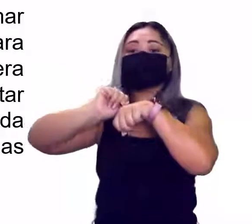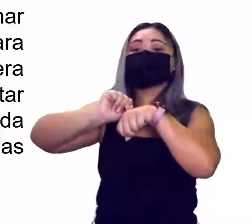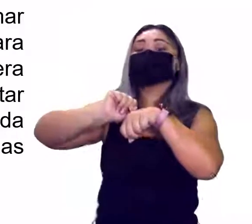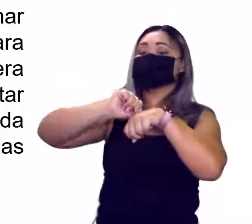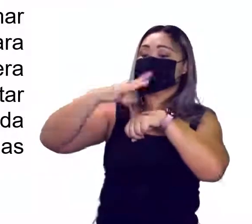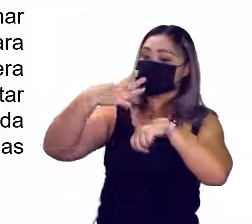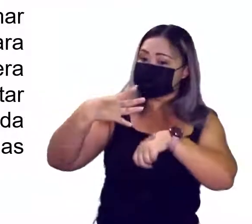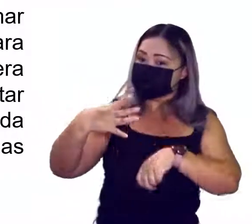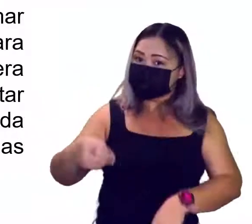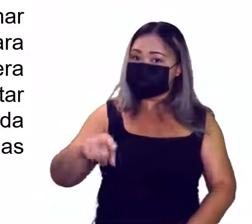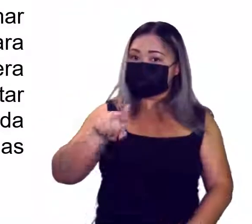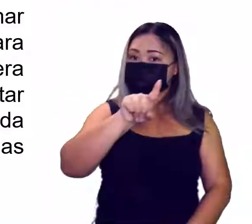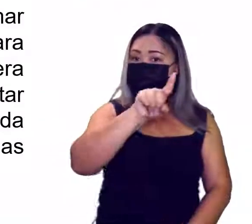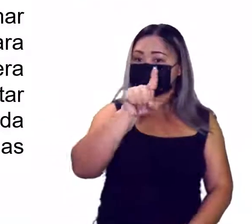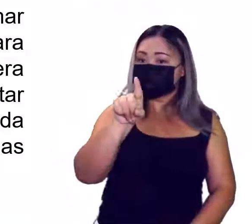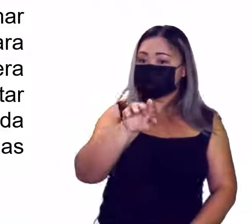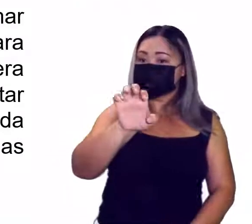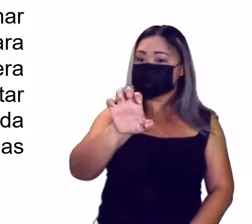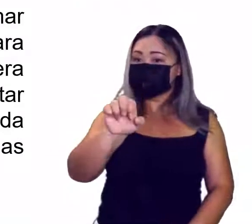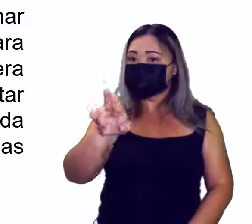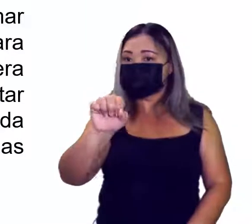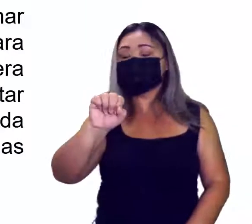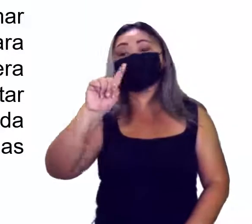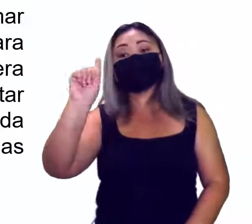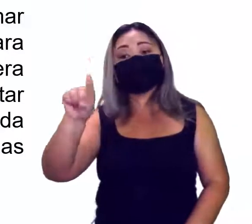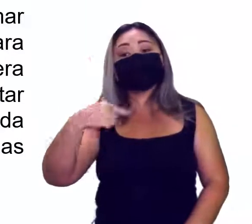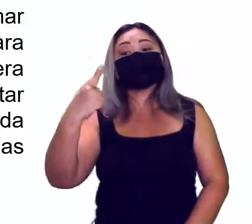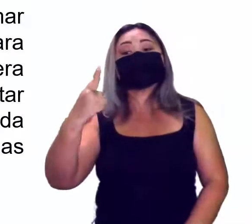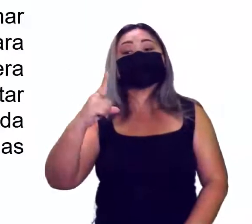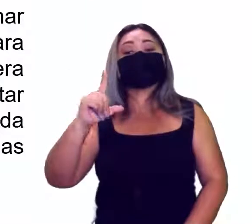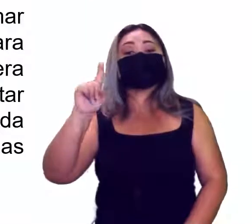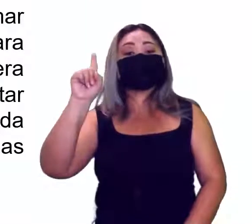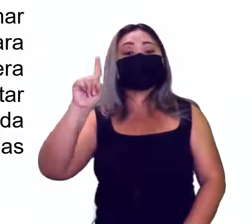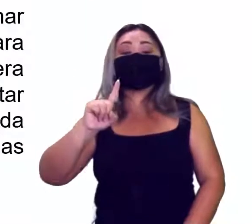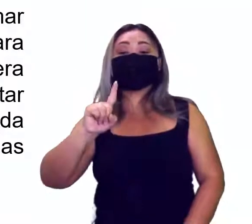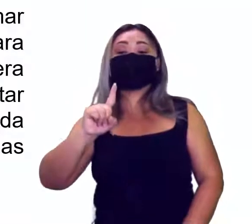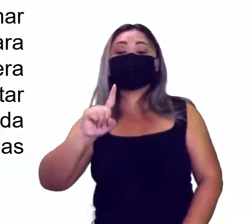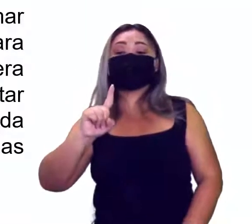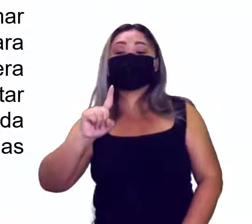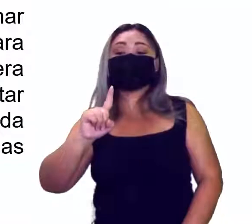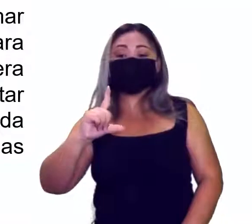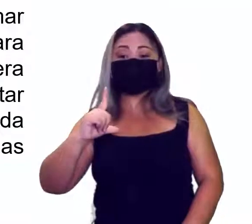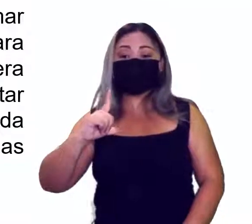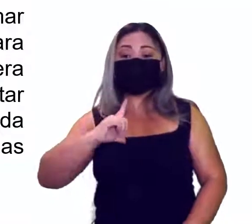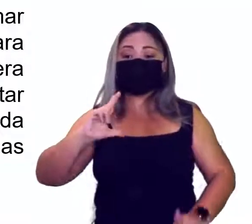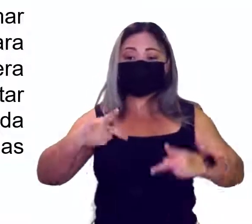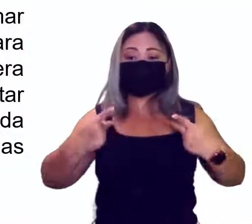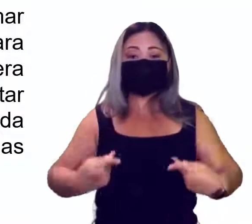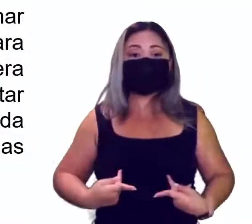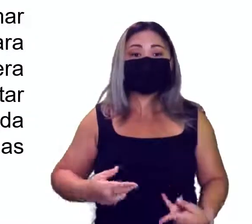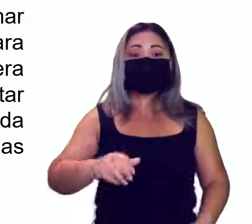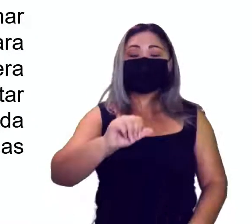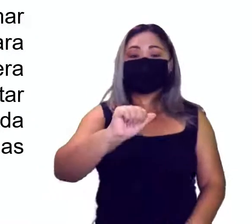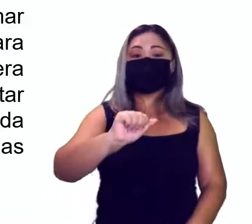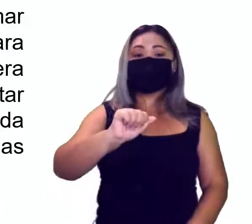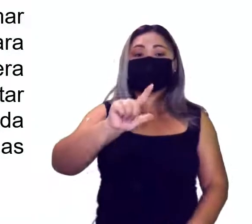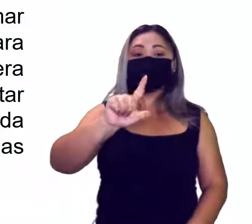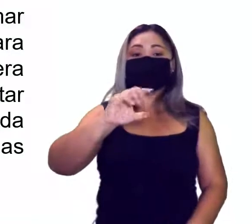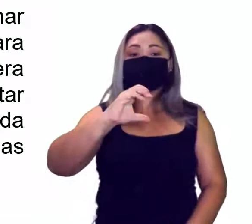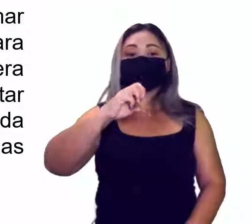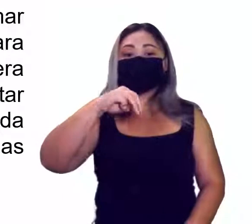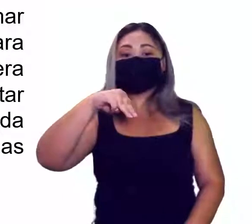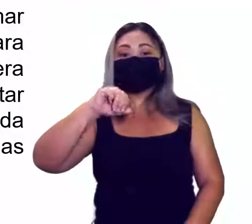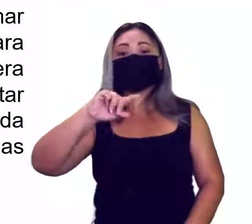mortal Alquimena, que era esposa de Anfitrião. Anfitrião estava na batalha. Zeus